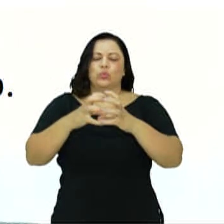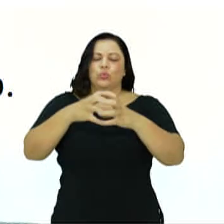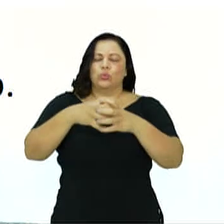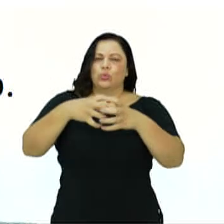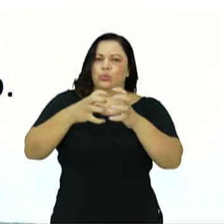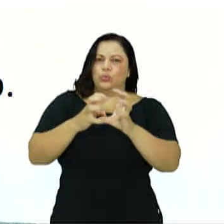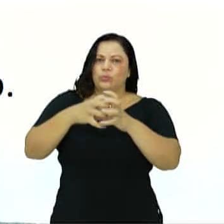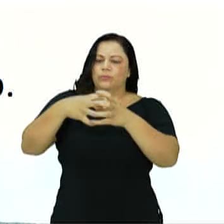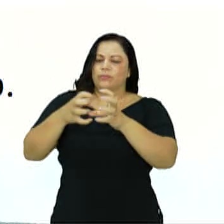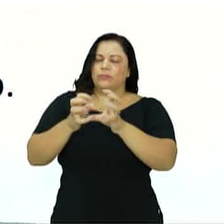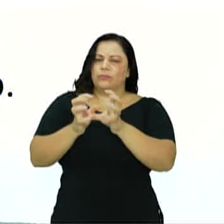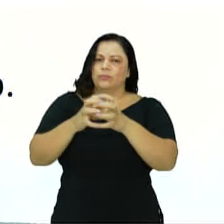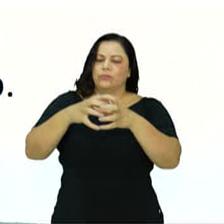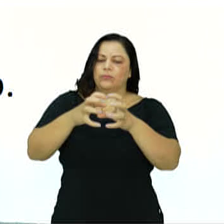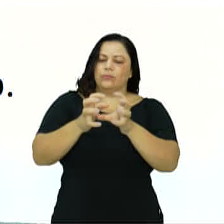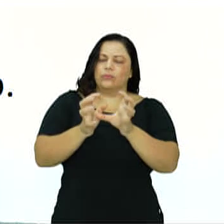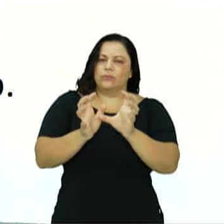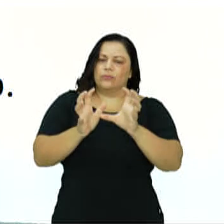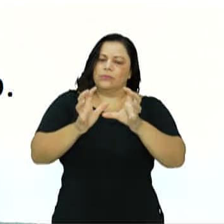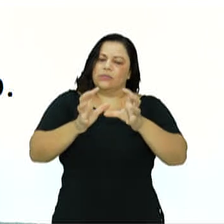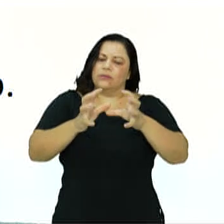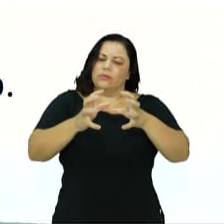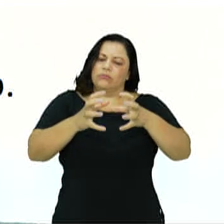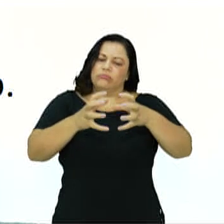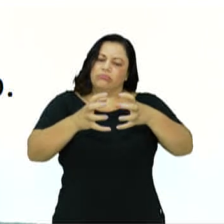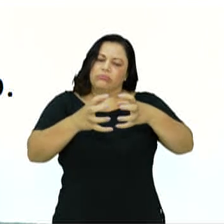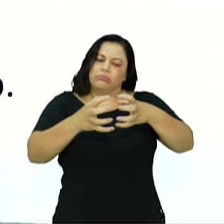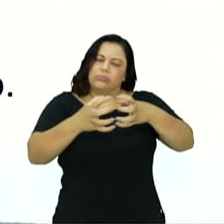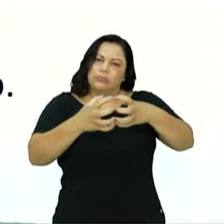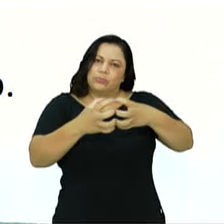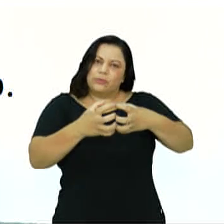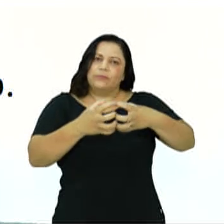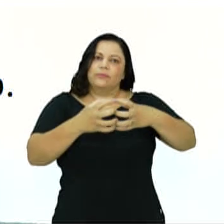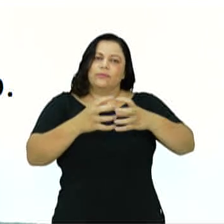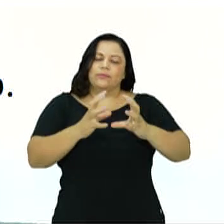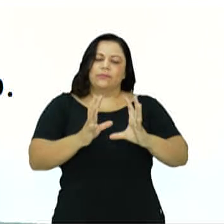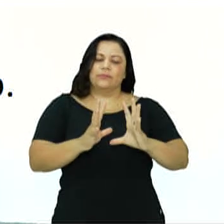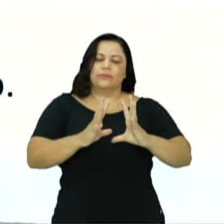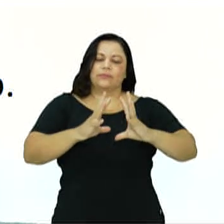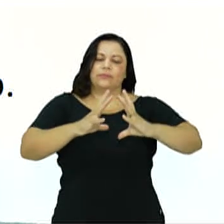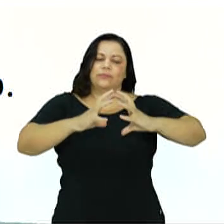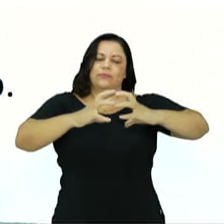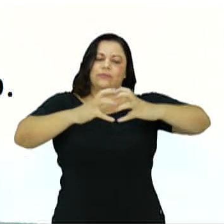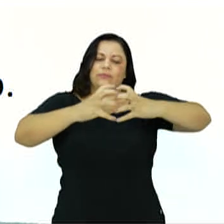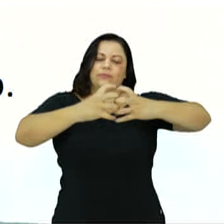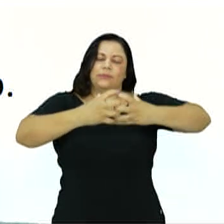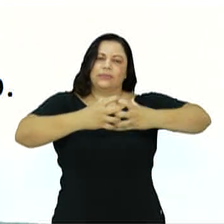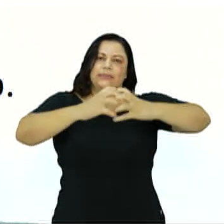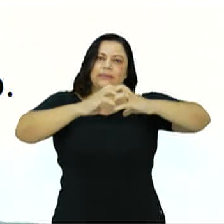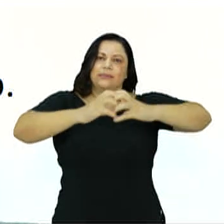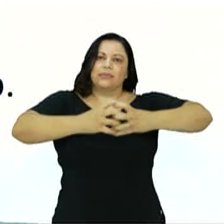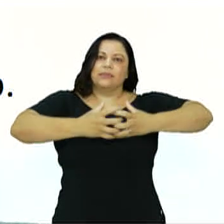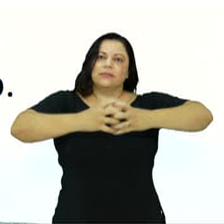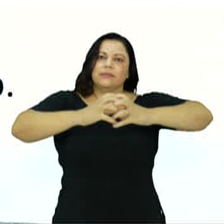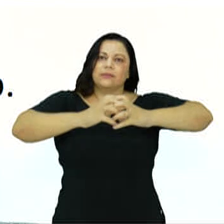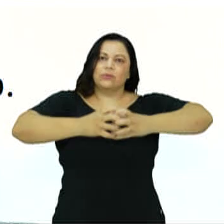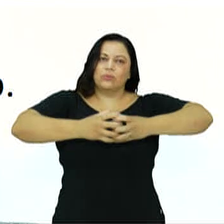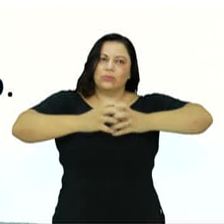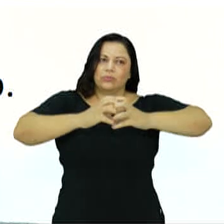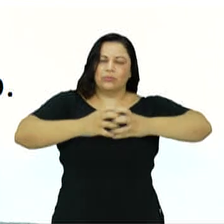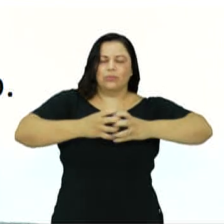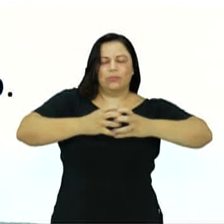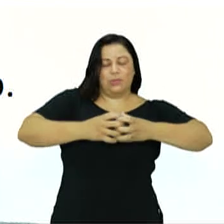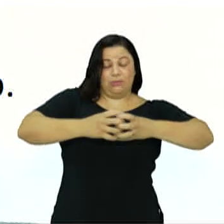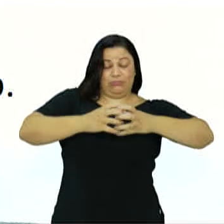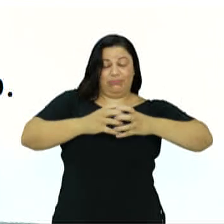membrana, formando daí o osso. As fissuras se unem, efetivamente, depois ali de 2 anos, 2